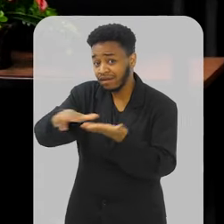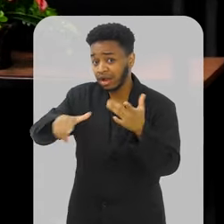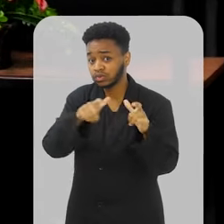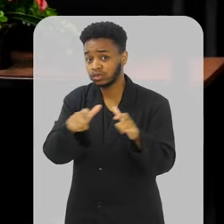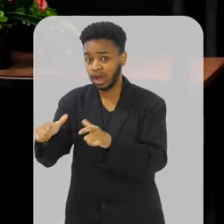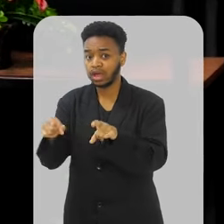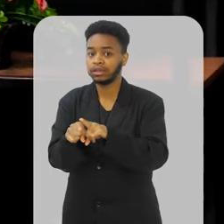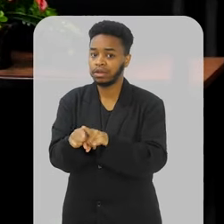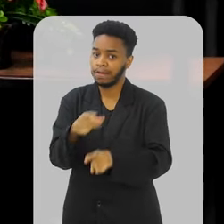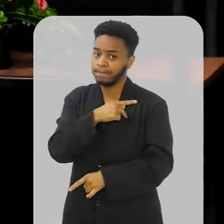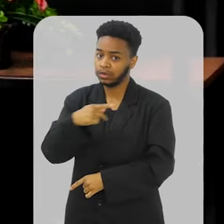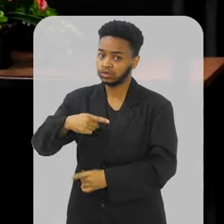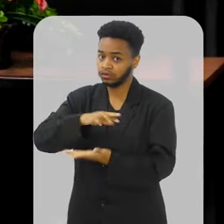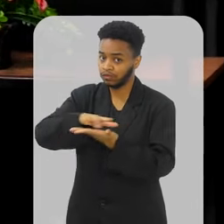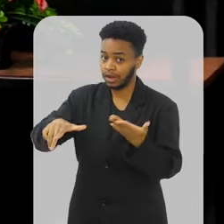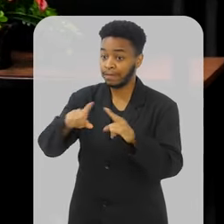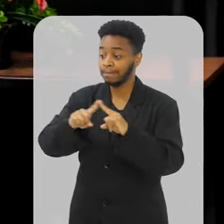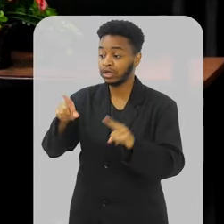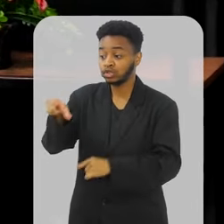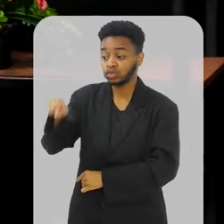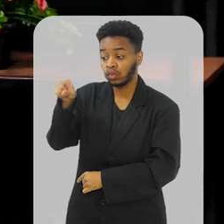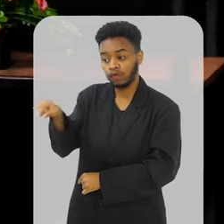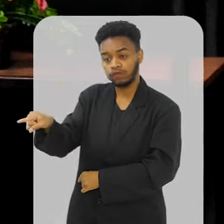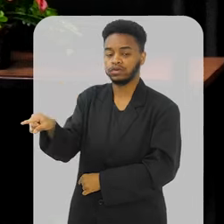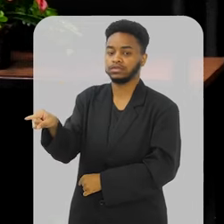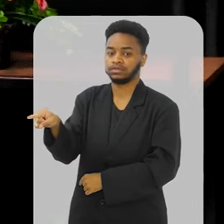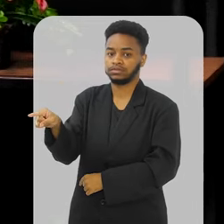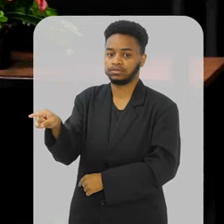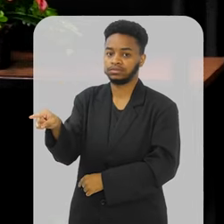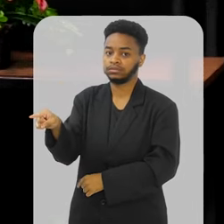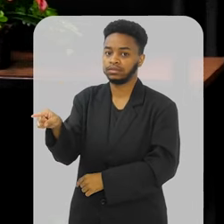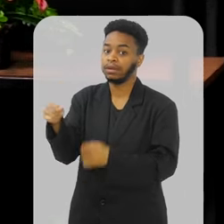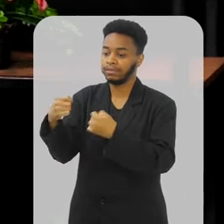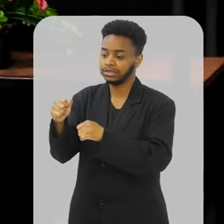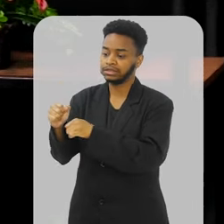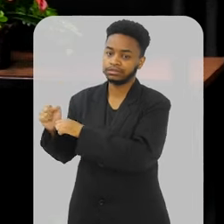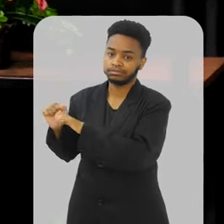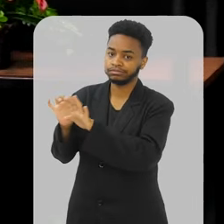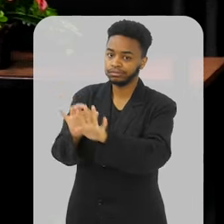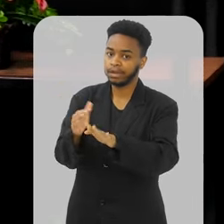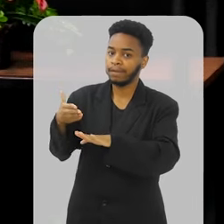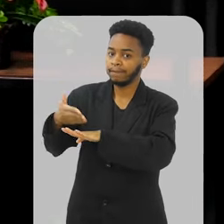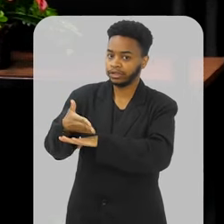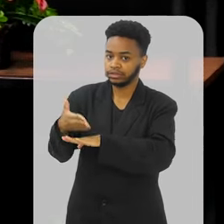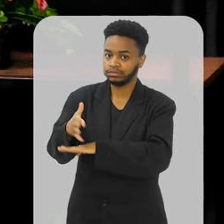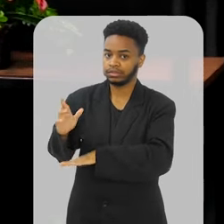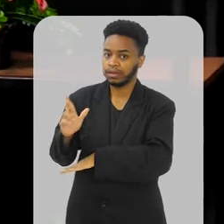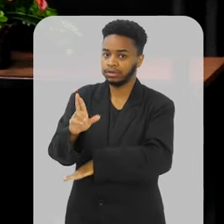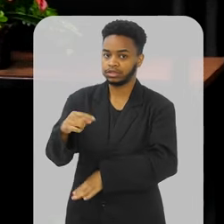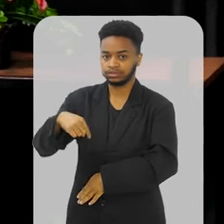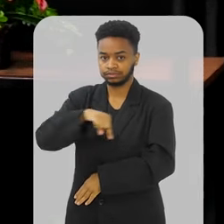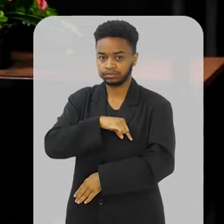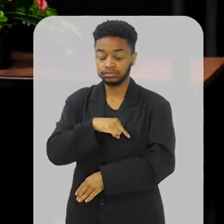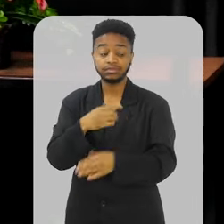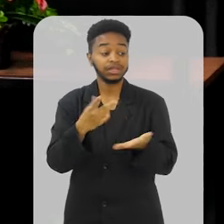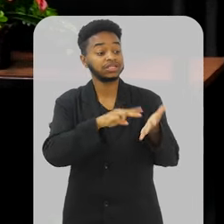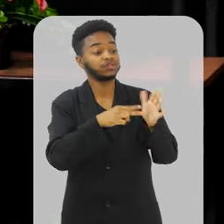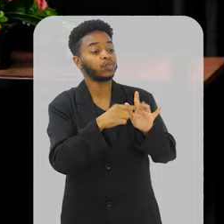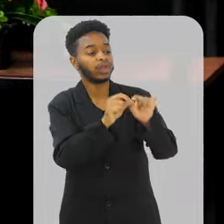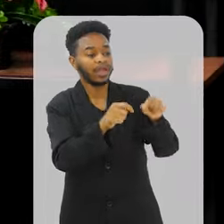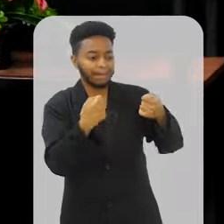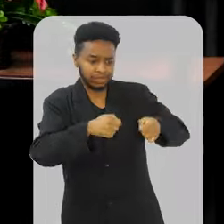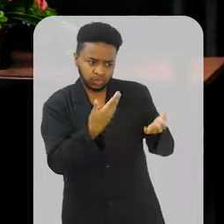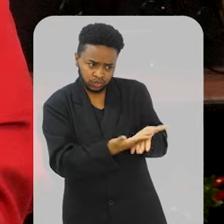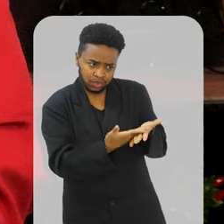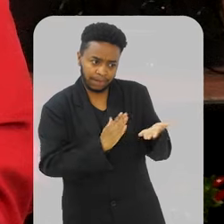inteiro muitos pastores mas ele tá indicando teu nome dentro um grupo para poder representar arquidiocese truzin Estude bastante